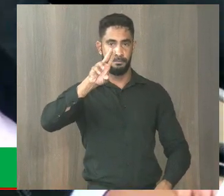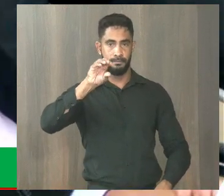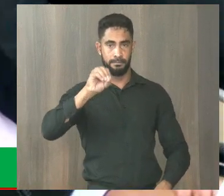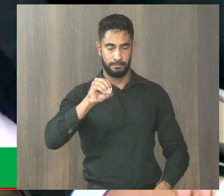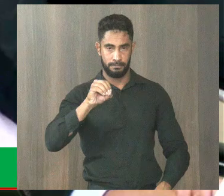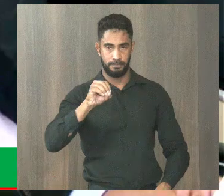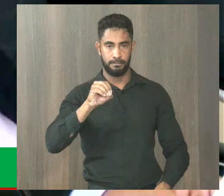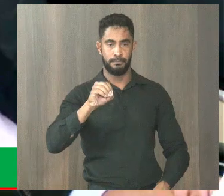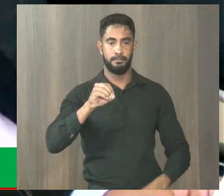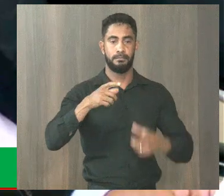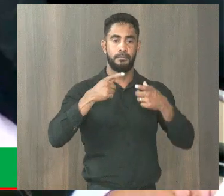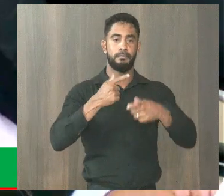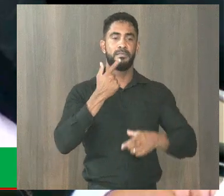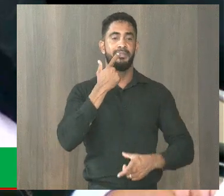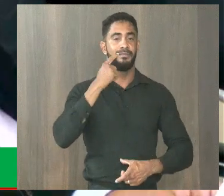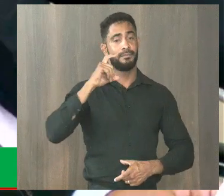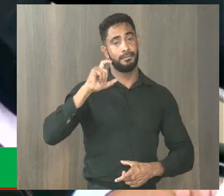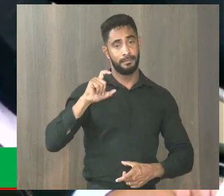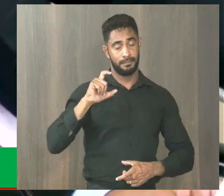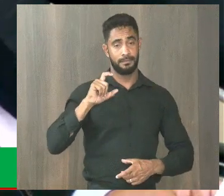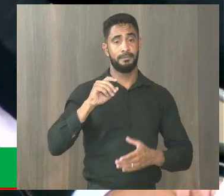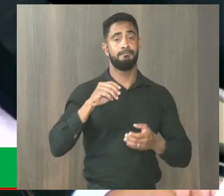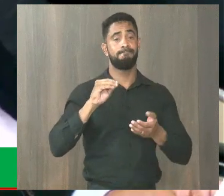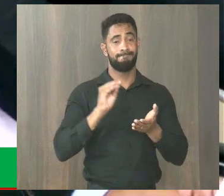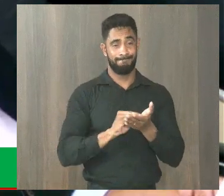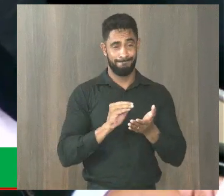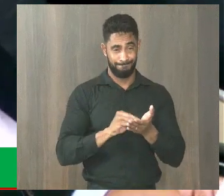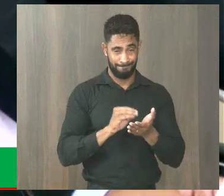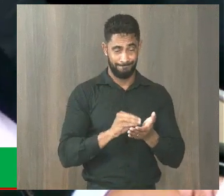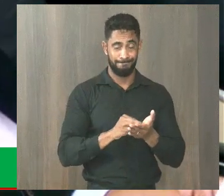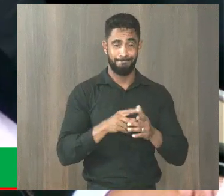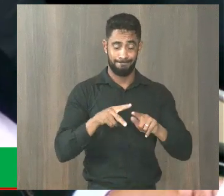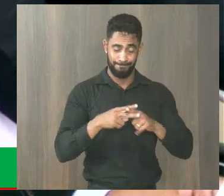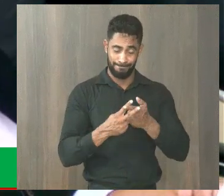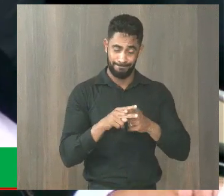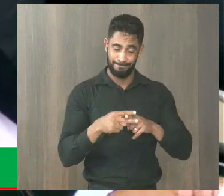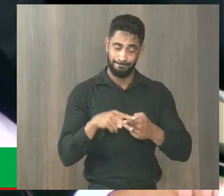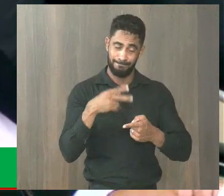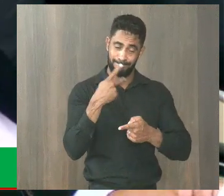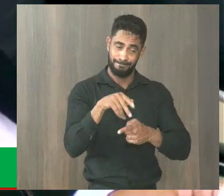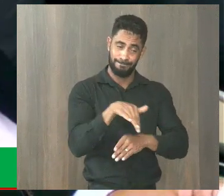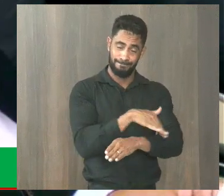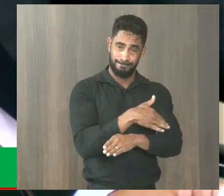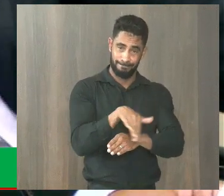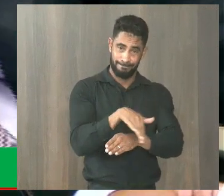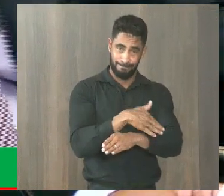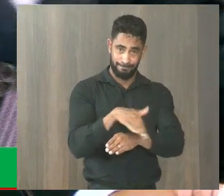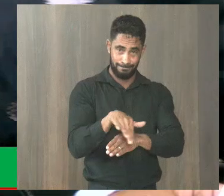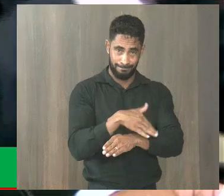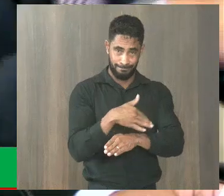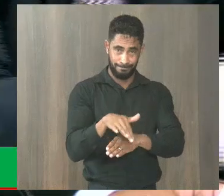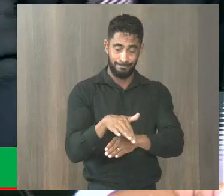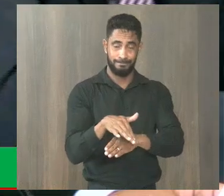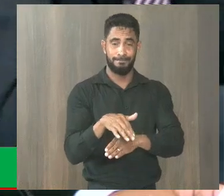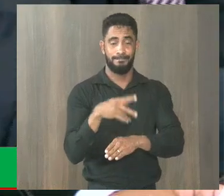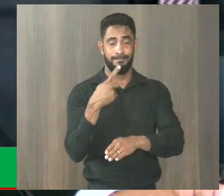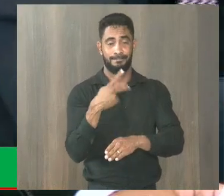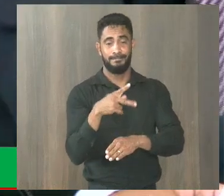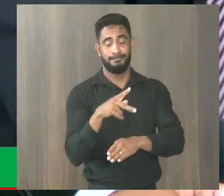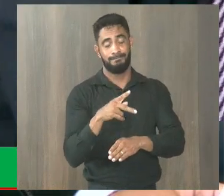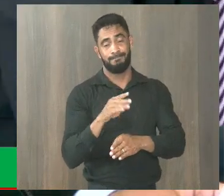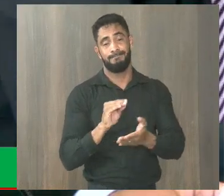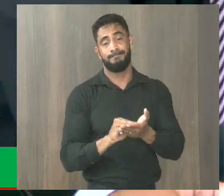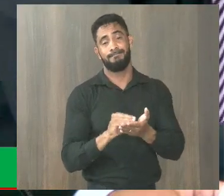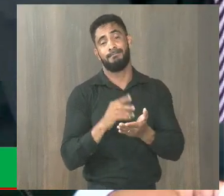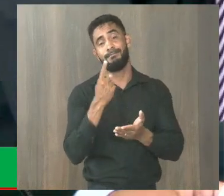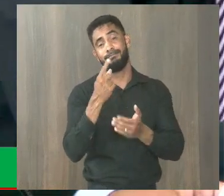Grande, uma pavimentação, né, que precisa lá, os moradores cobrando da gente, vai fazer duas lá laterais, que vai ficar só ela ali